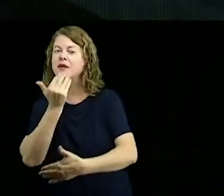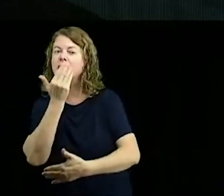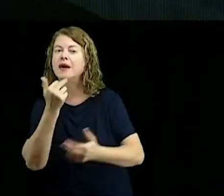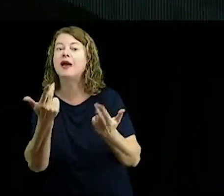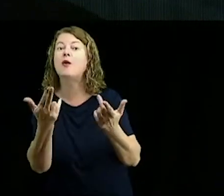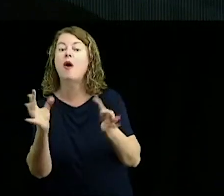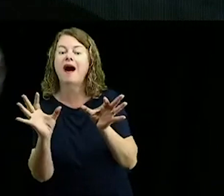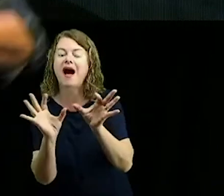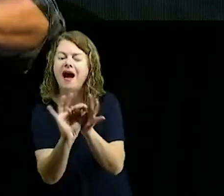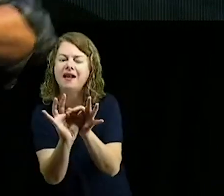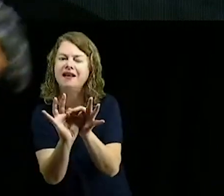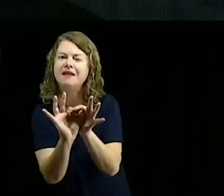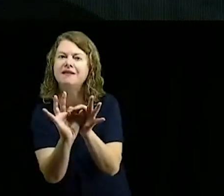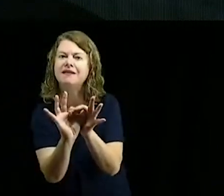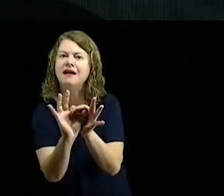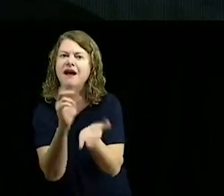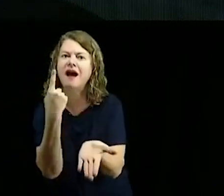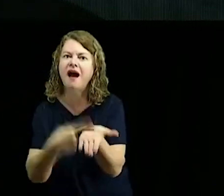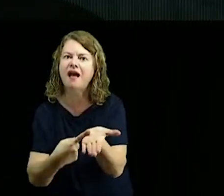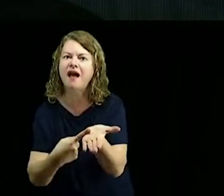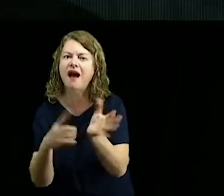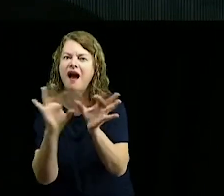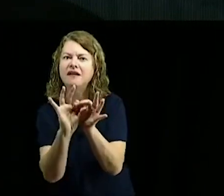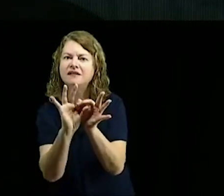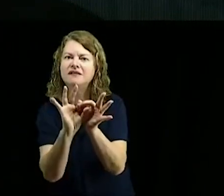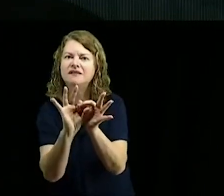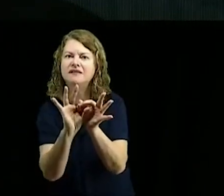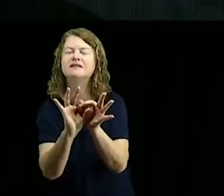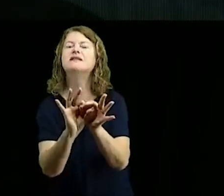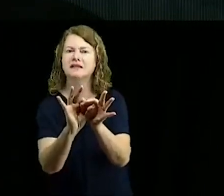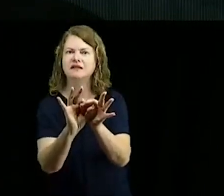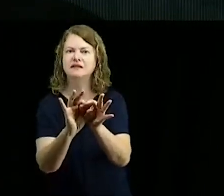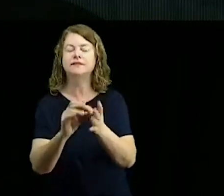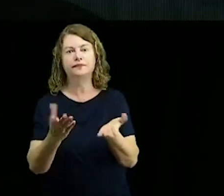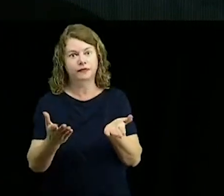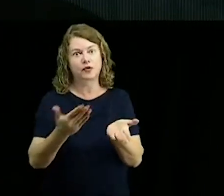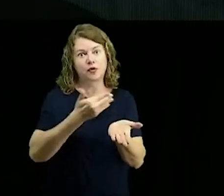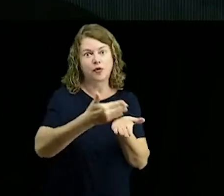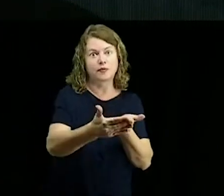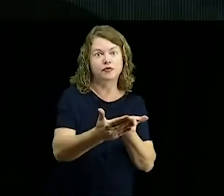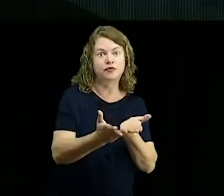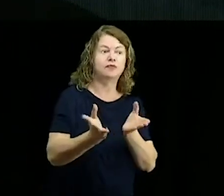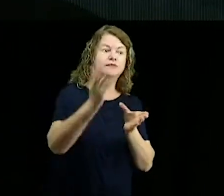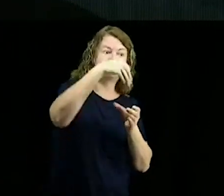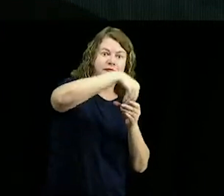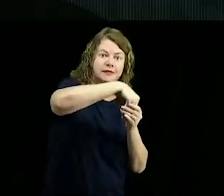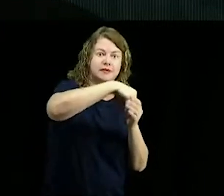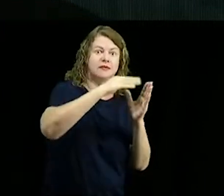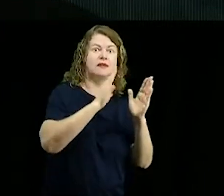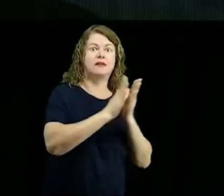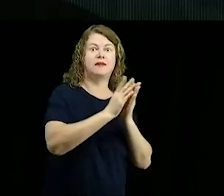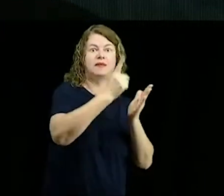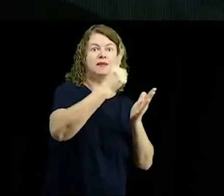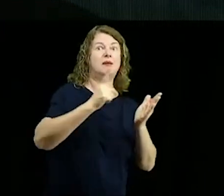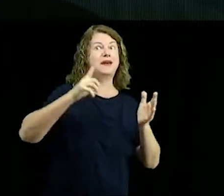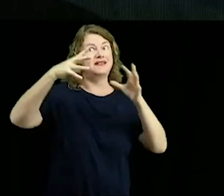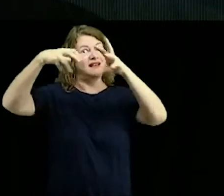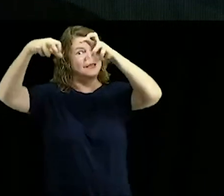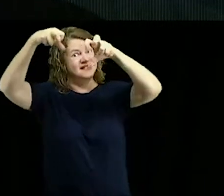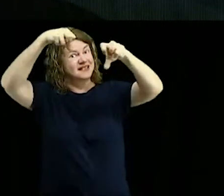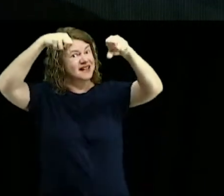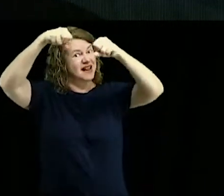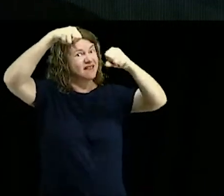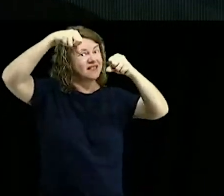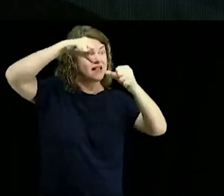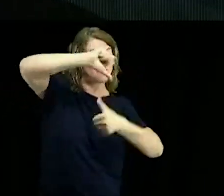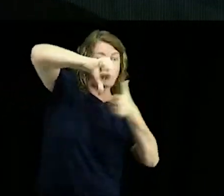alianças. Isso vem de um princípio bíblico que é distorcido pelas trevas. Deus, ele dá para a gente